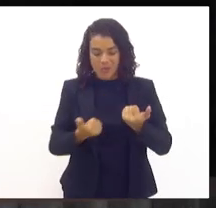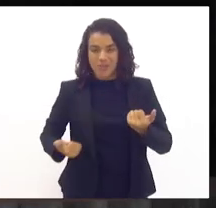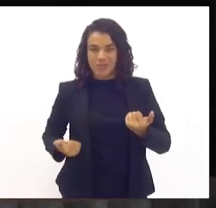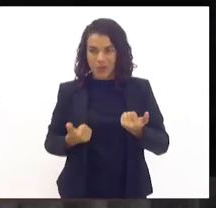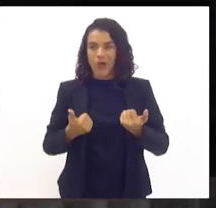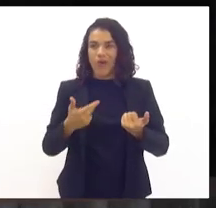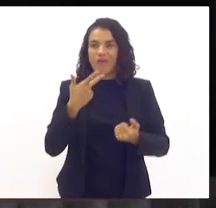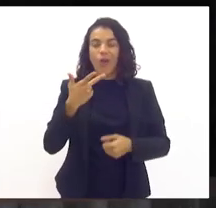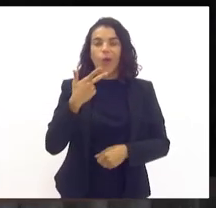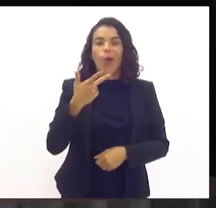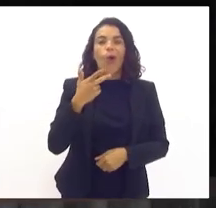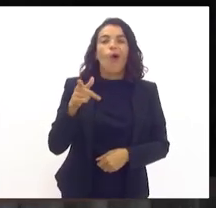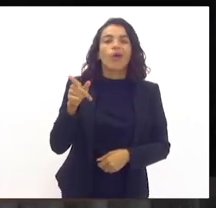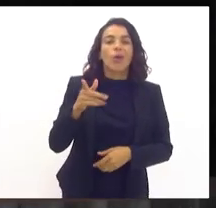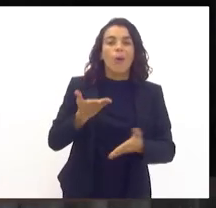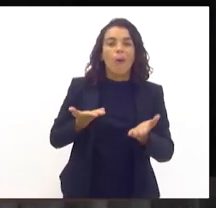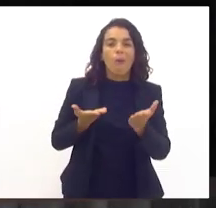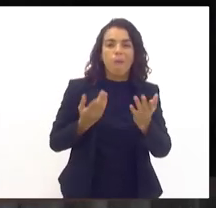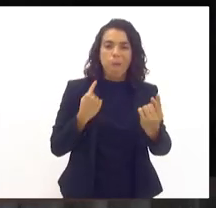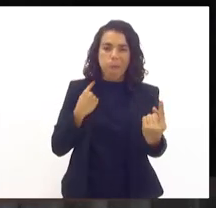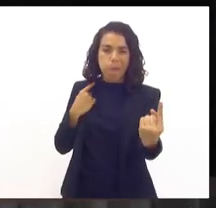passei na Avenida Brasil a 160.